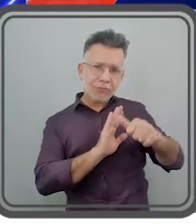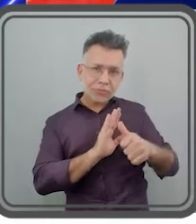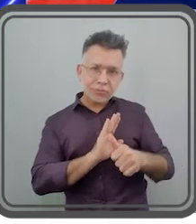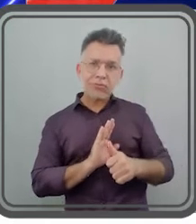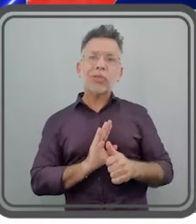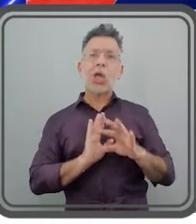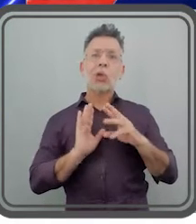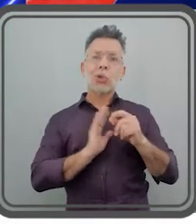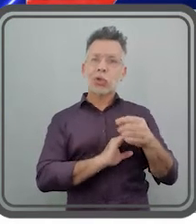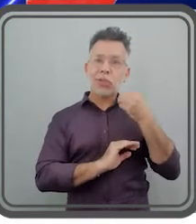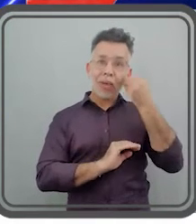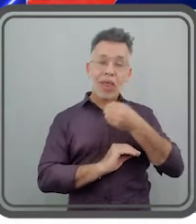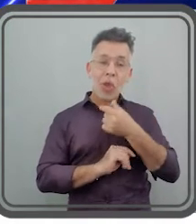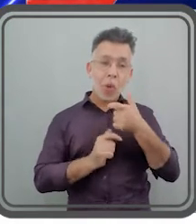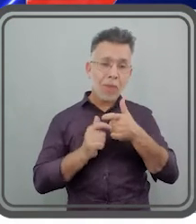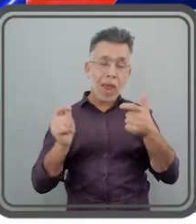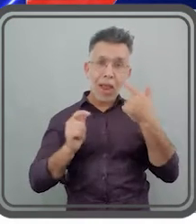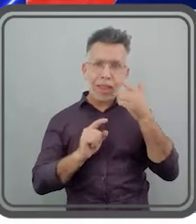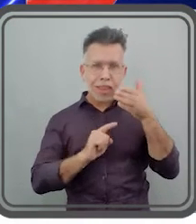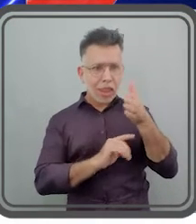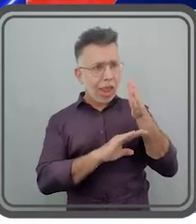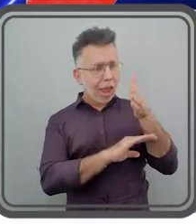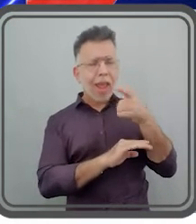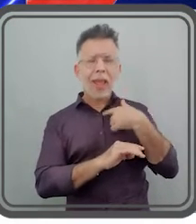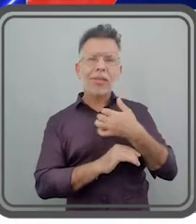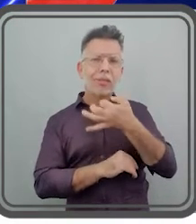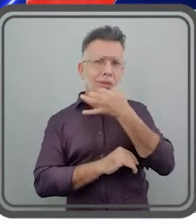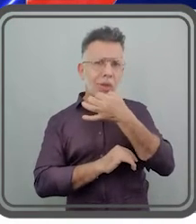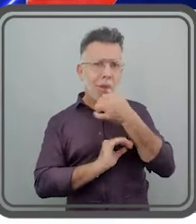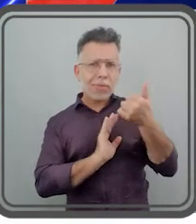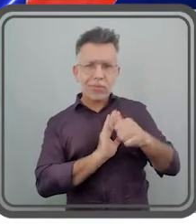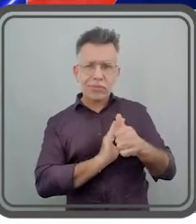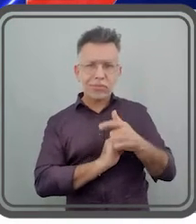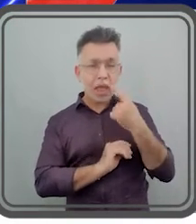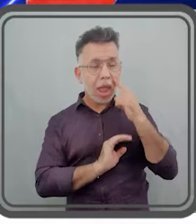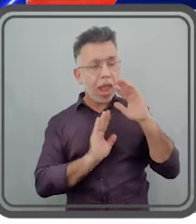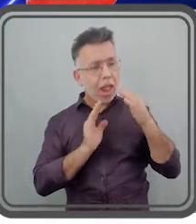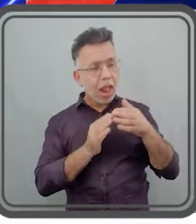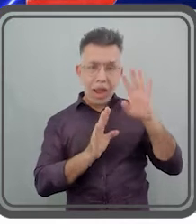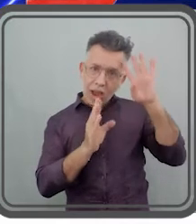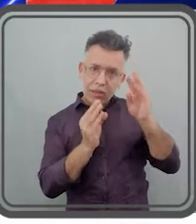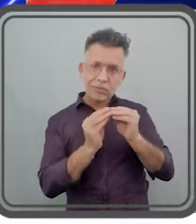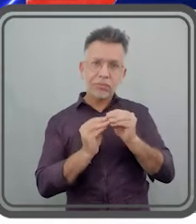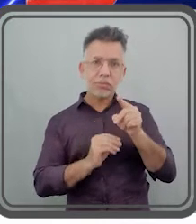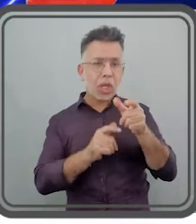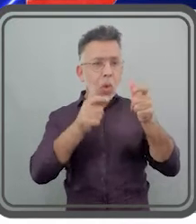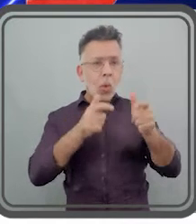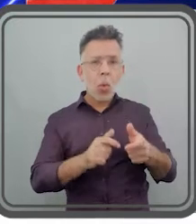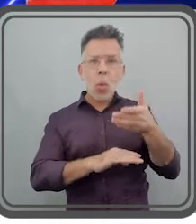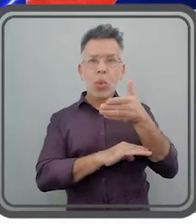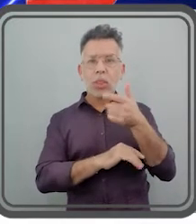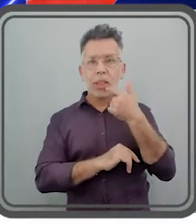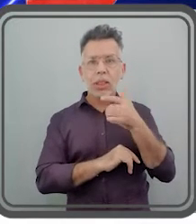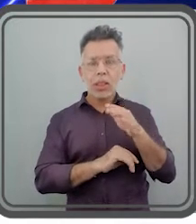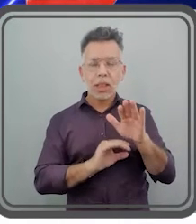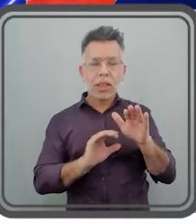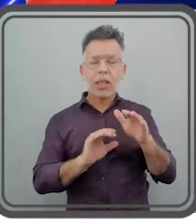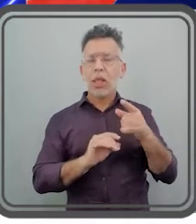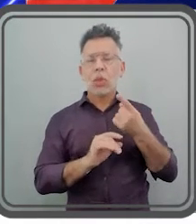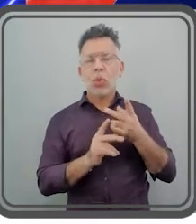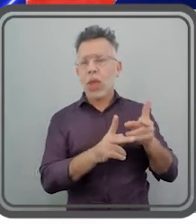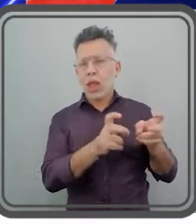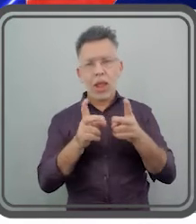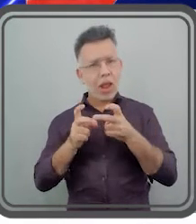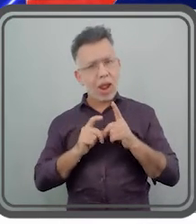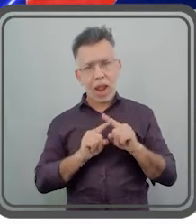Assis Oi e o maior ganho quem está unido para Hotel realmente speedback então espero que não tá olhando para o hotel para ser um lugar para girar em